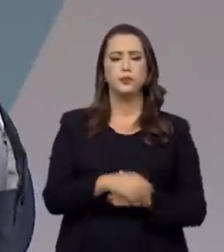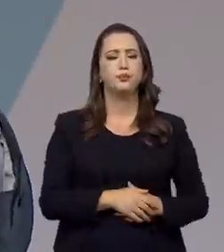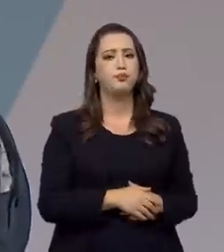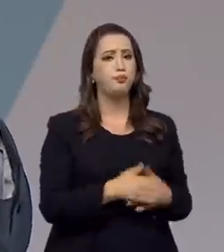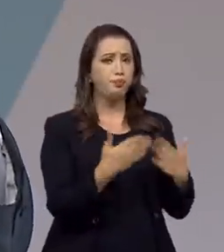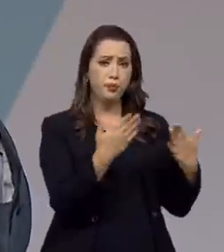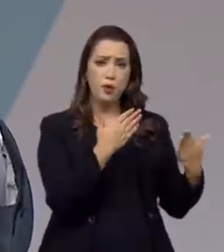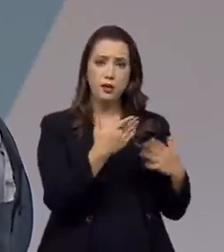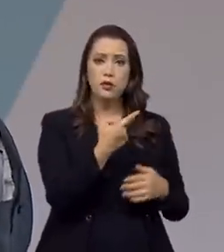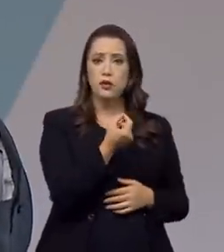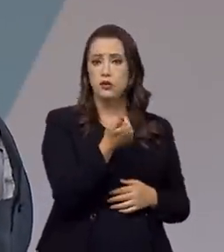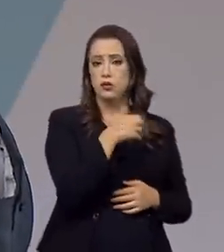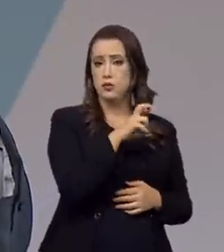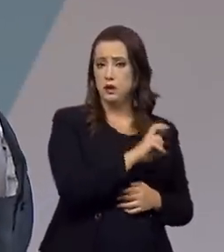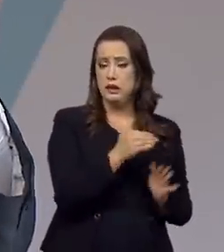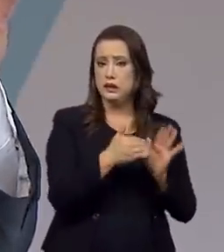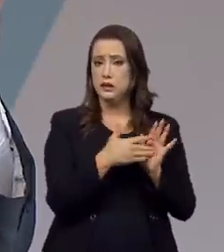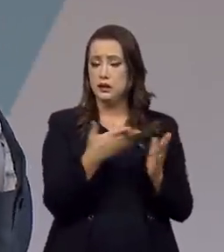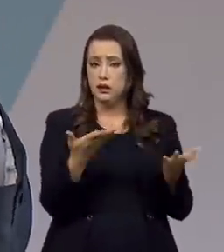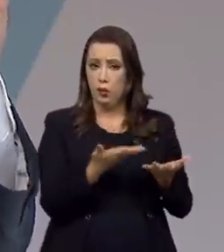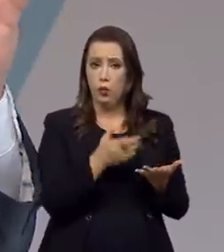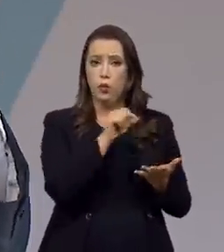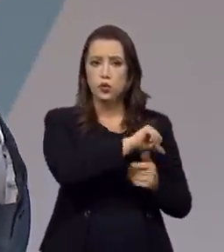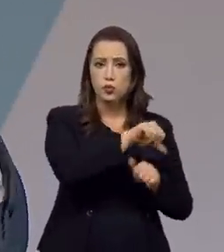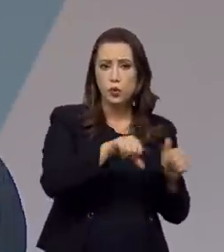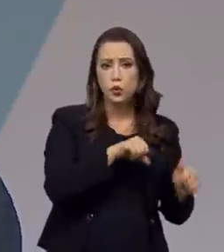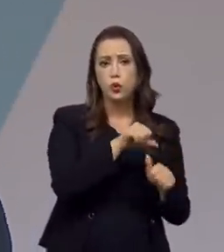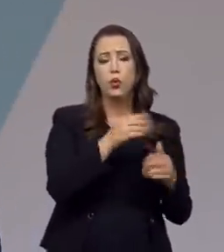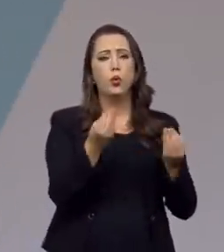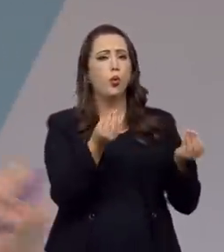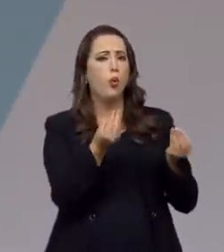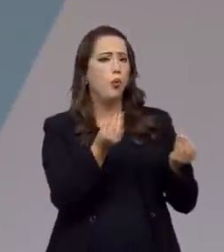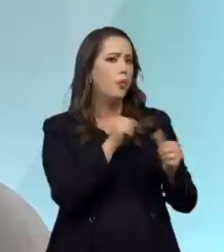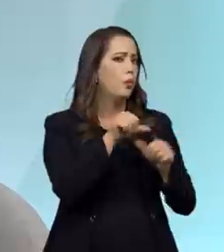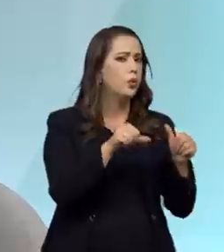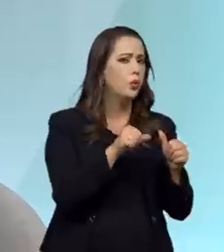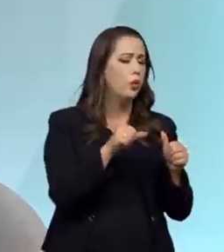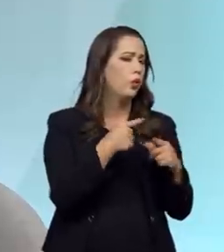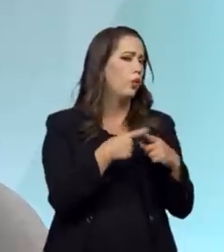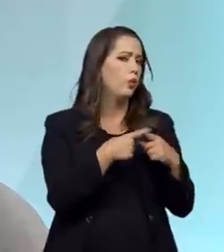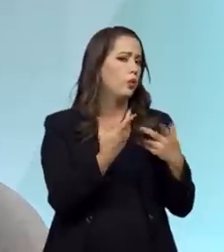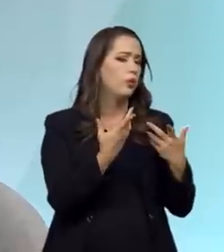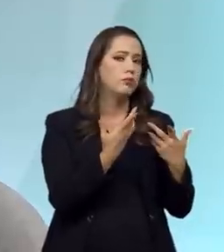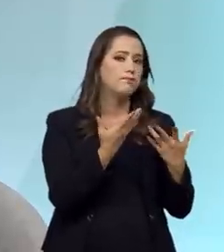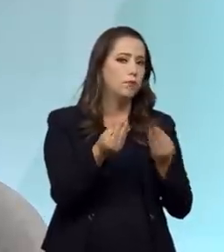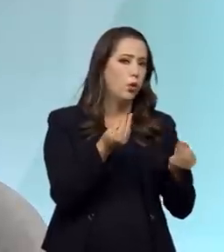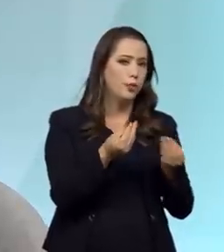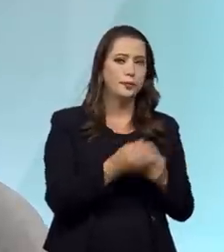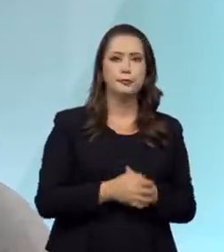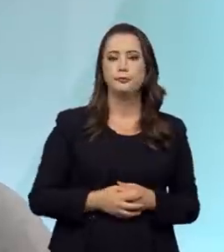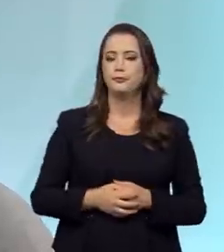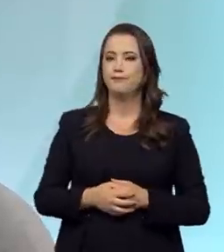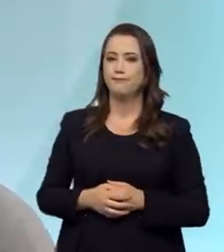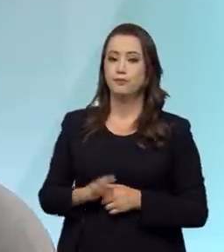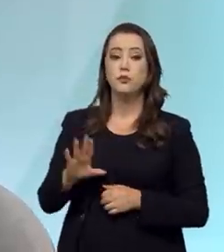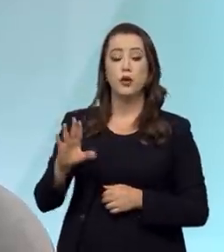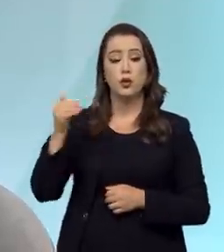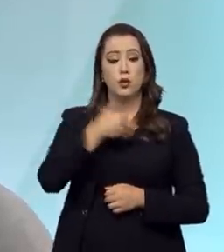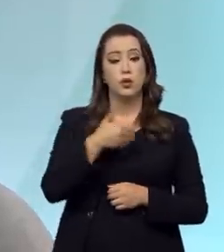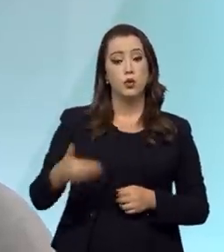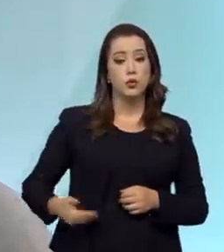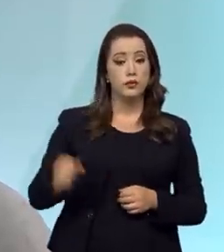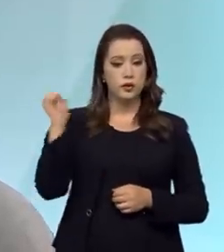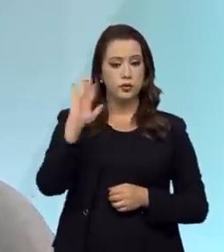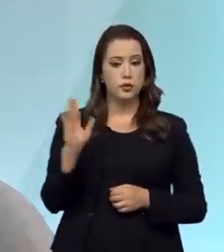nesse mercado voluntário de carbono no Brasil como é que ficou ali em 2015 Ministro o que aconteceu que o governo